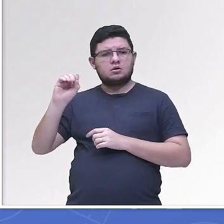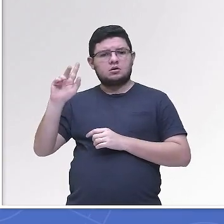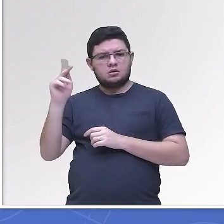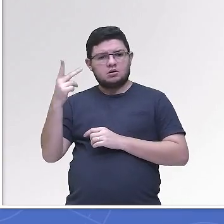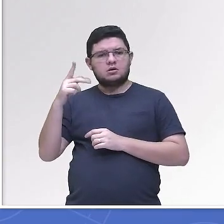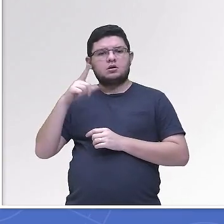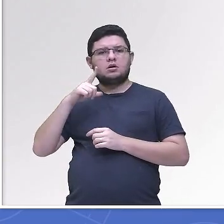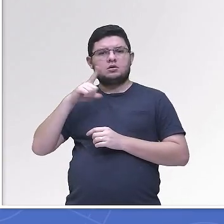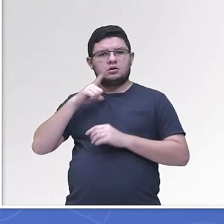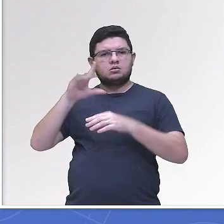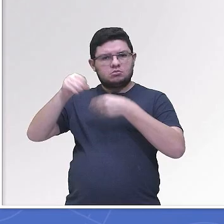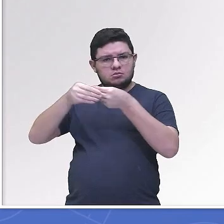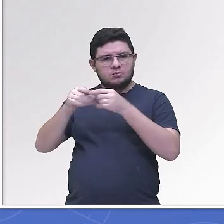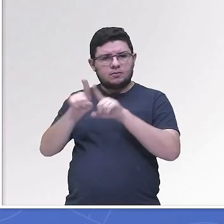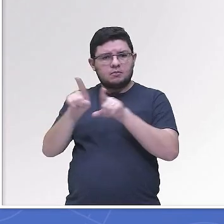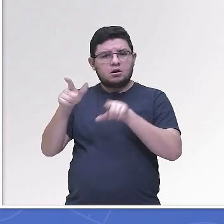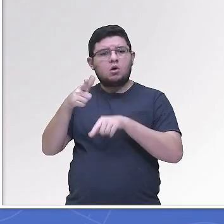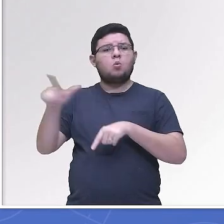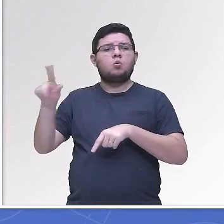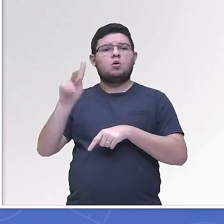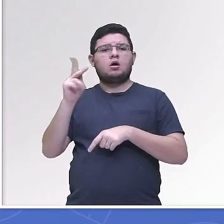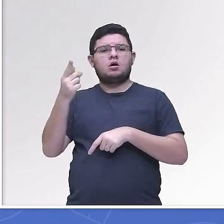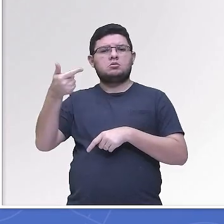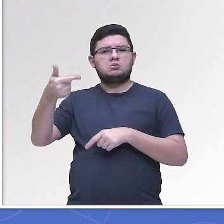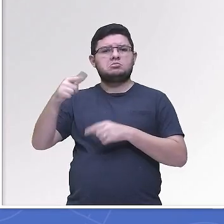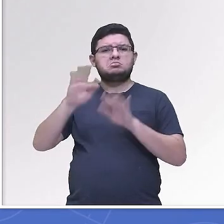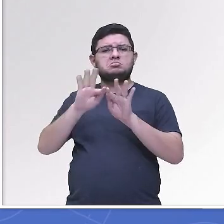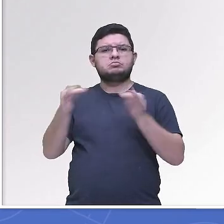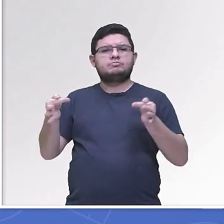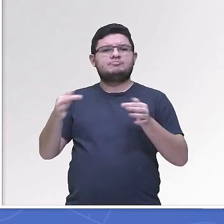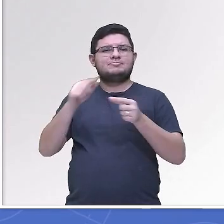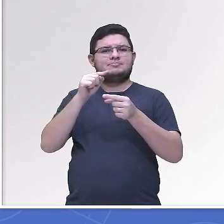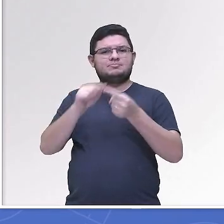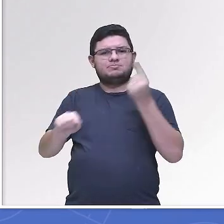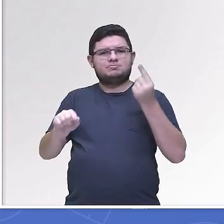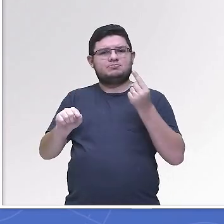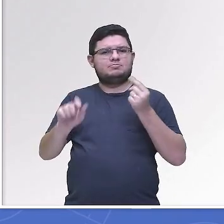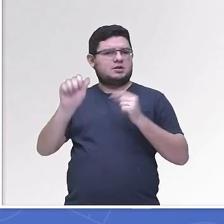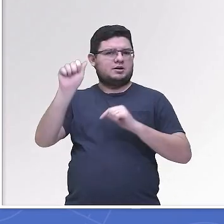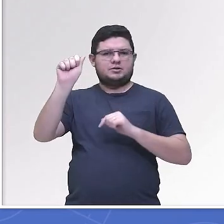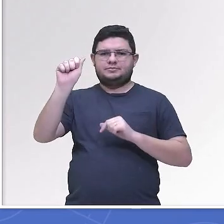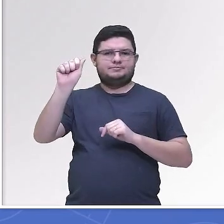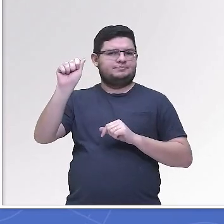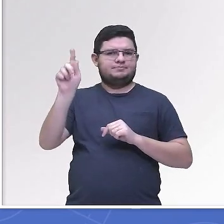simples. Então, não é a letra A. Na letra B, H2O,